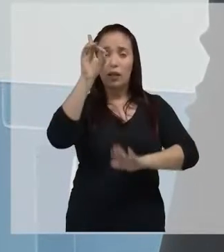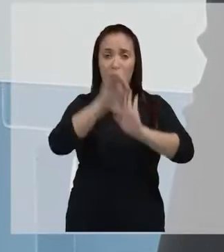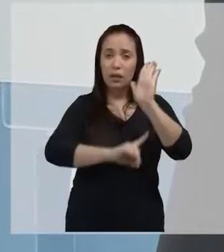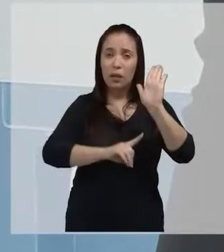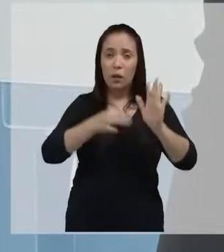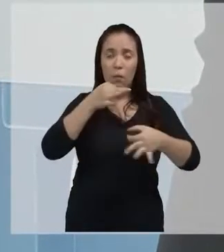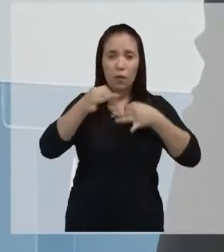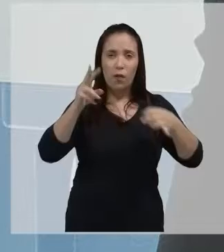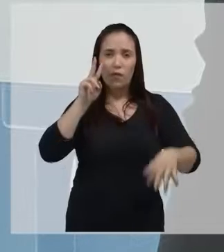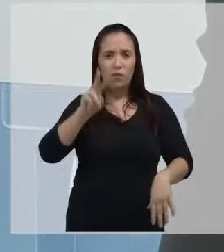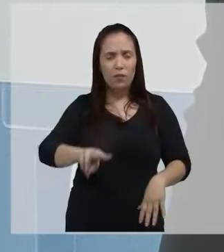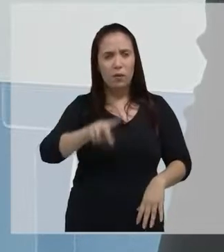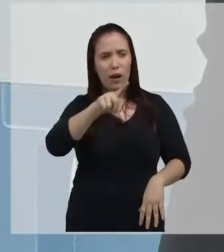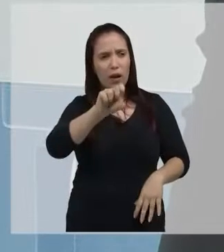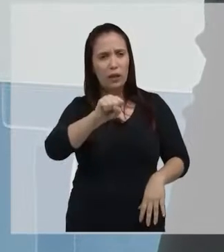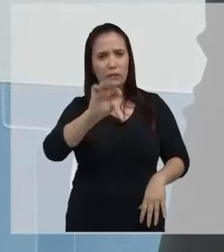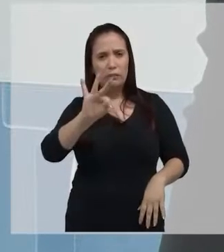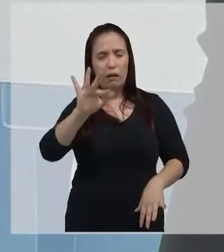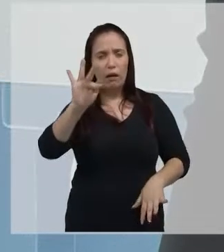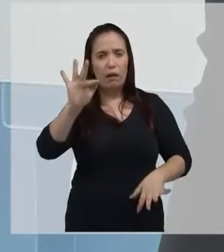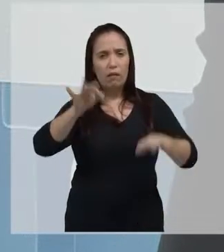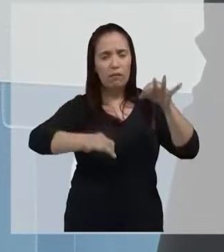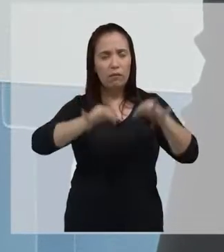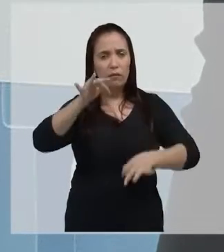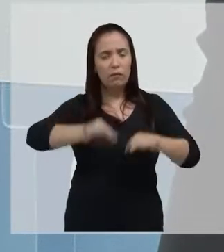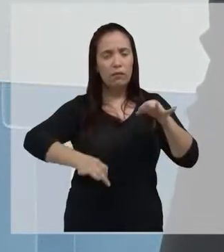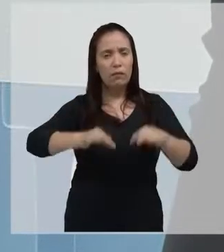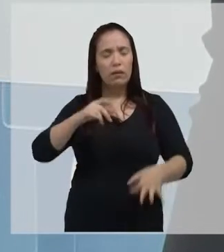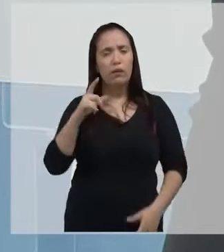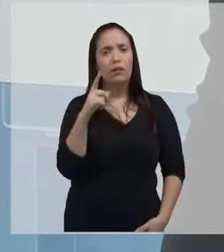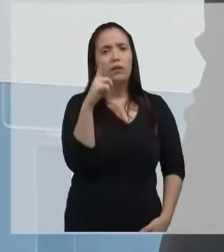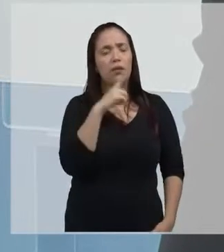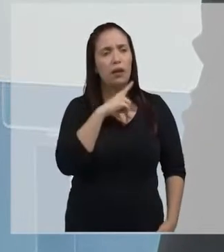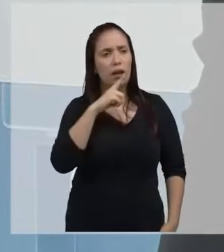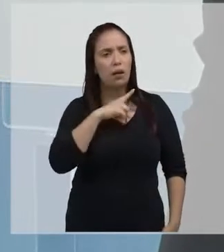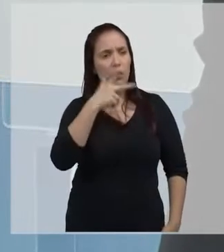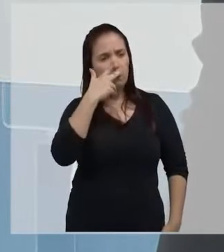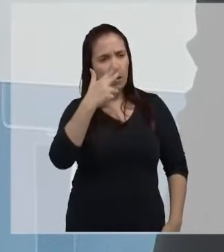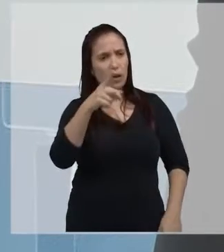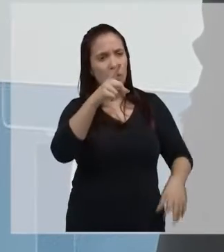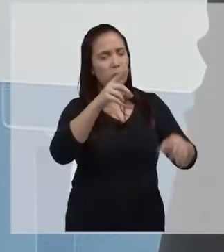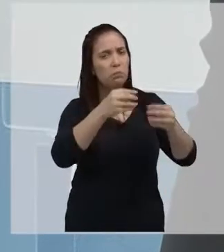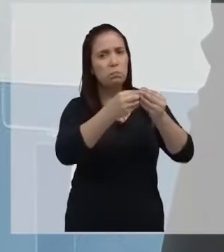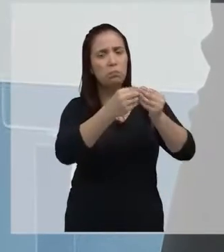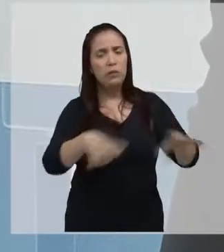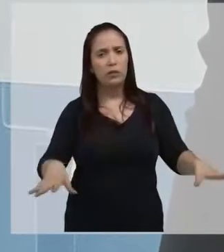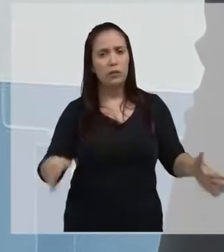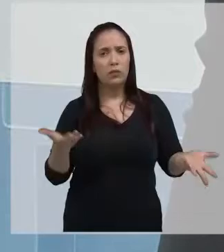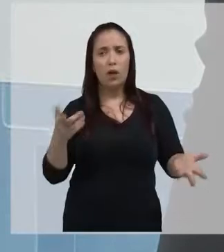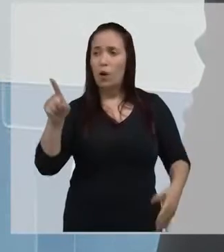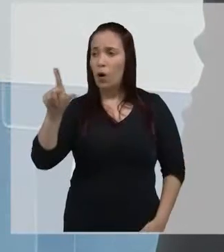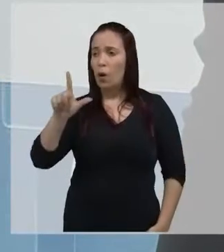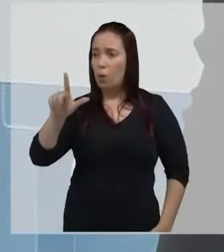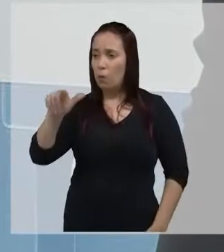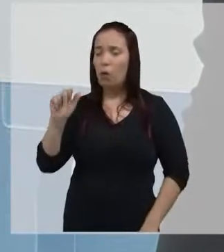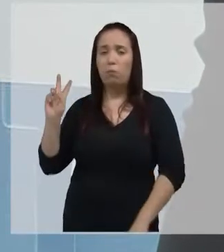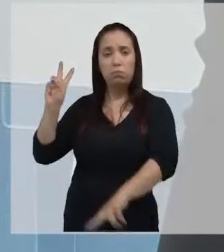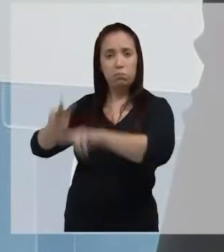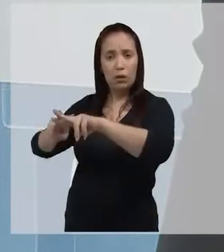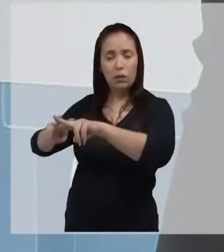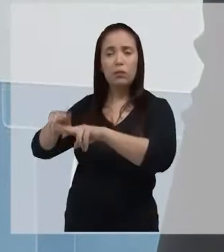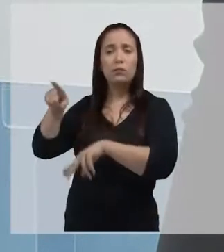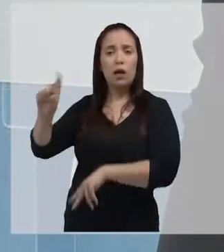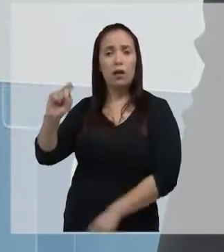do Supremo está muito mais ameaçada do que o Lula preso. Olha. Porque o Lula preso é um ex-presidente que